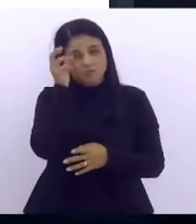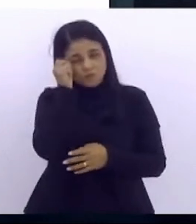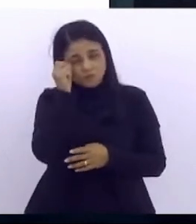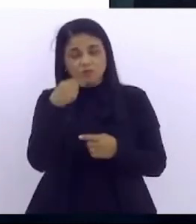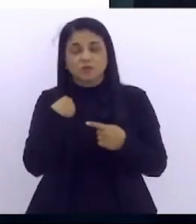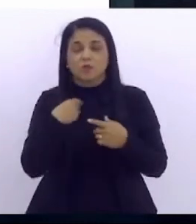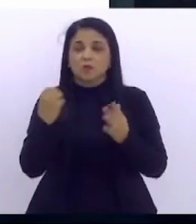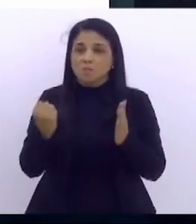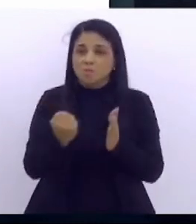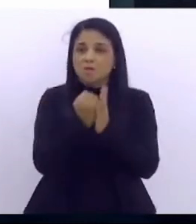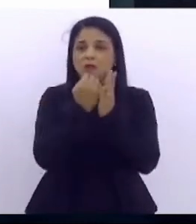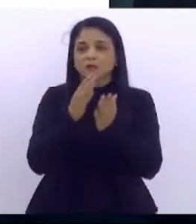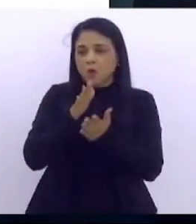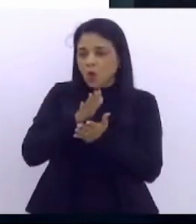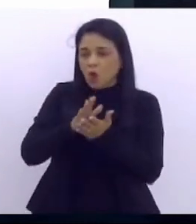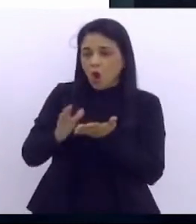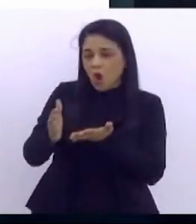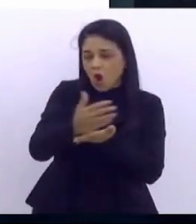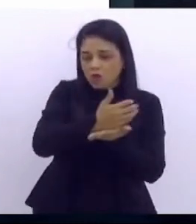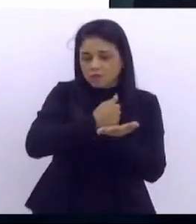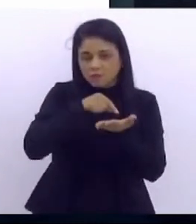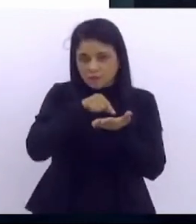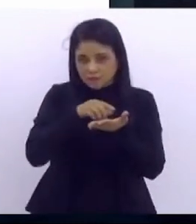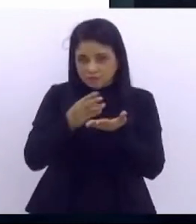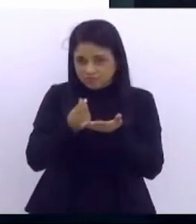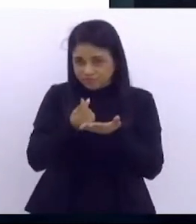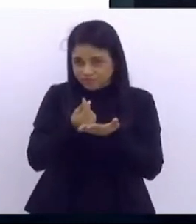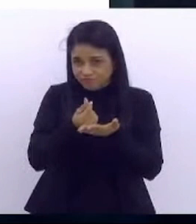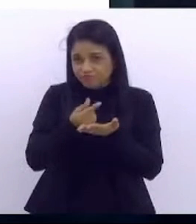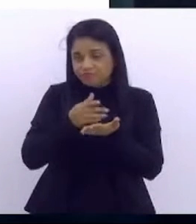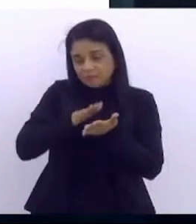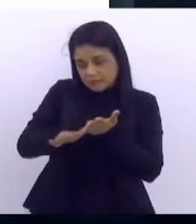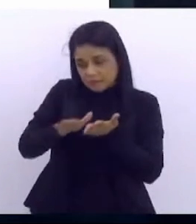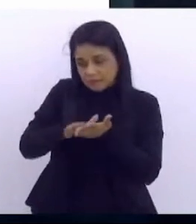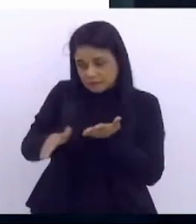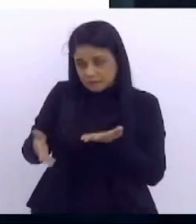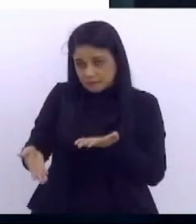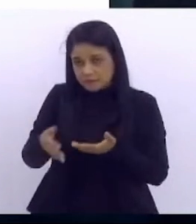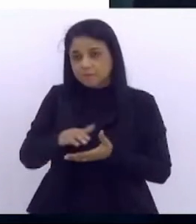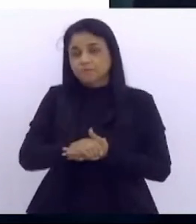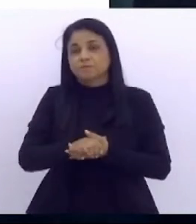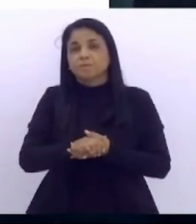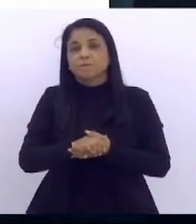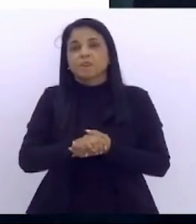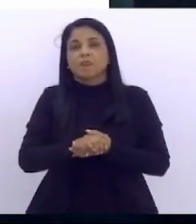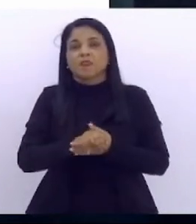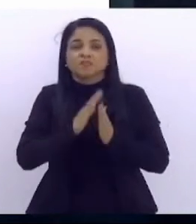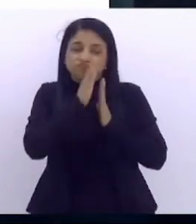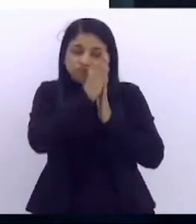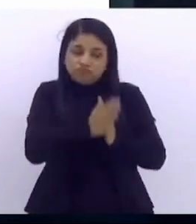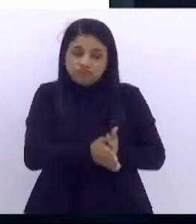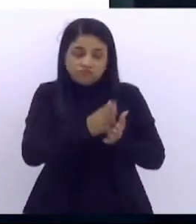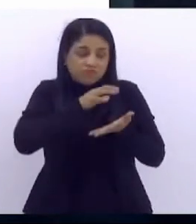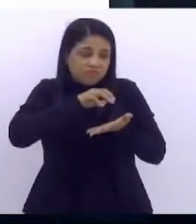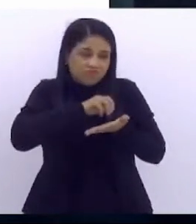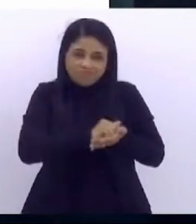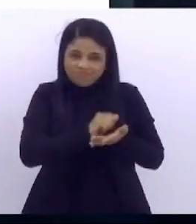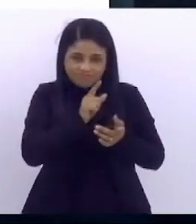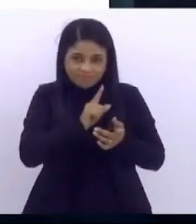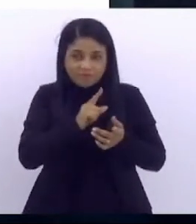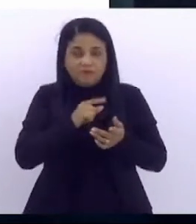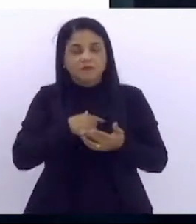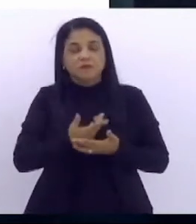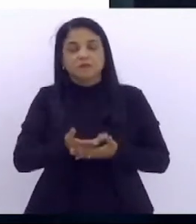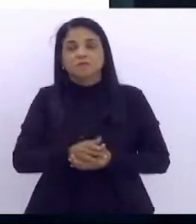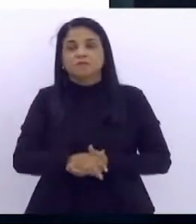há, sim, um grande interesse e esforço de fazer ele ser bem fidedigno. Né? Não posso dizer que alguém não faça sem registrar, pode acontecer, mas ele é